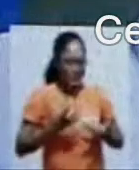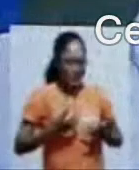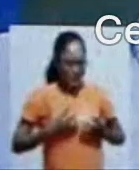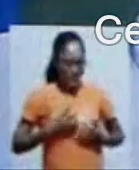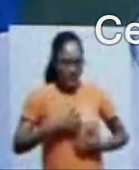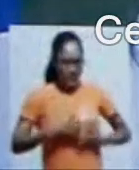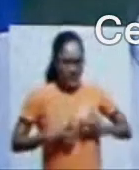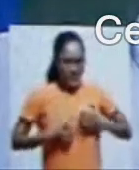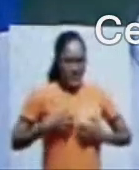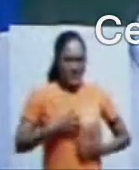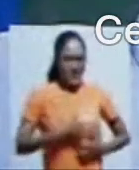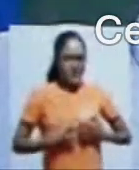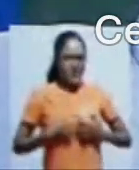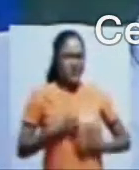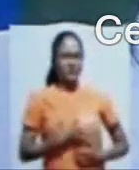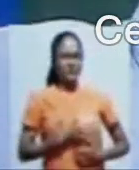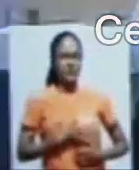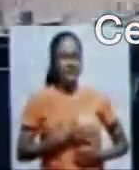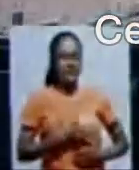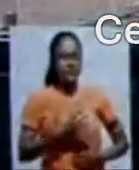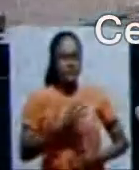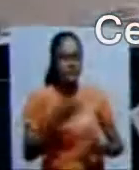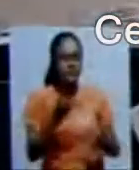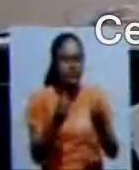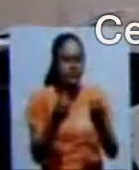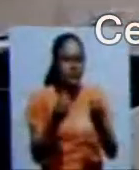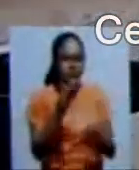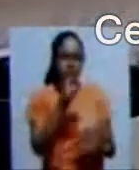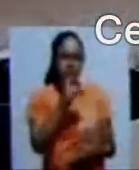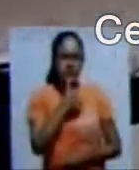que tantas vezes também tomou conta do meu coração.